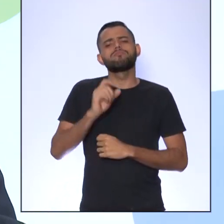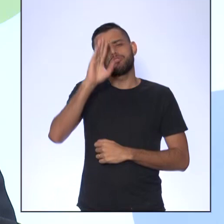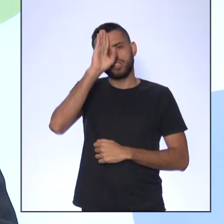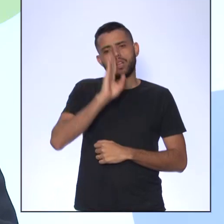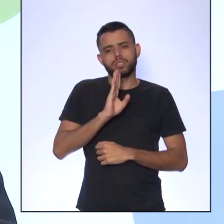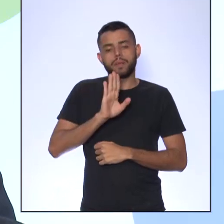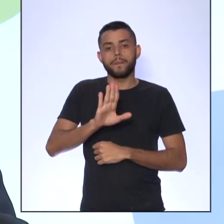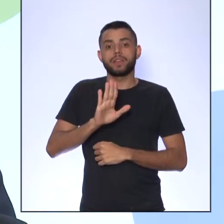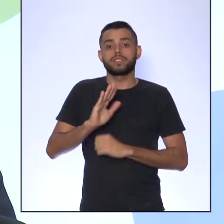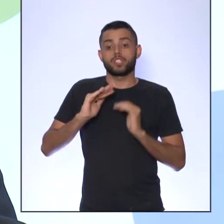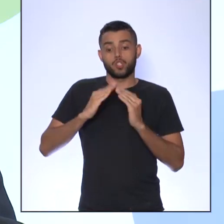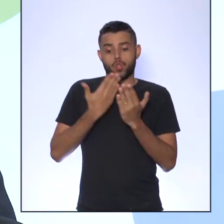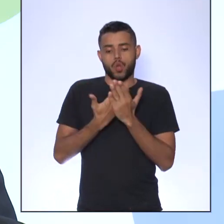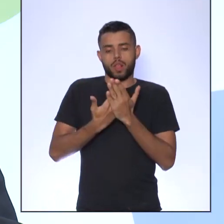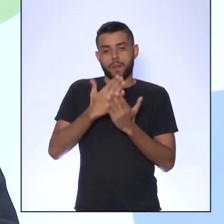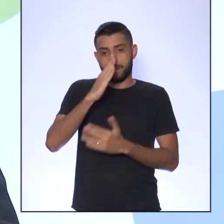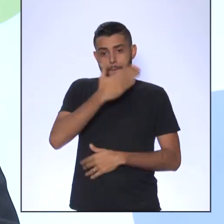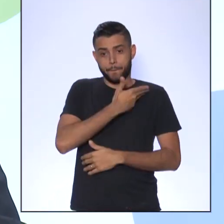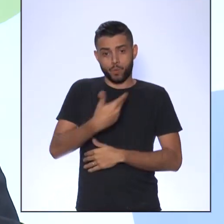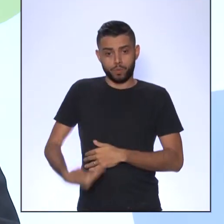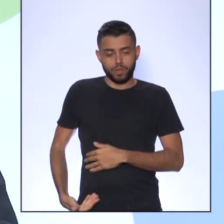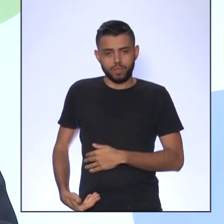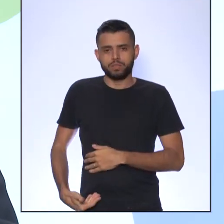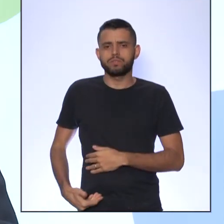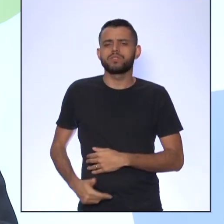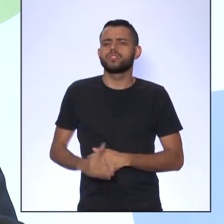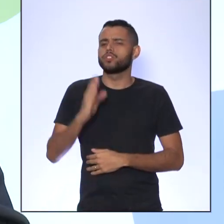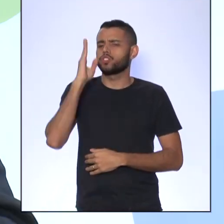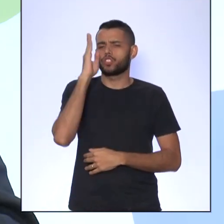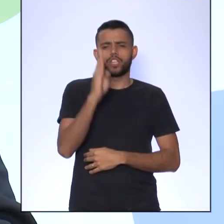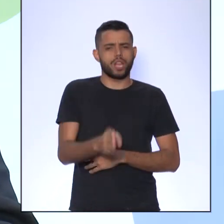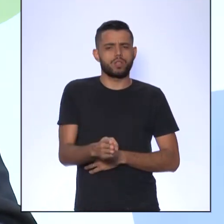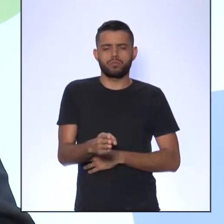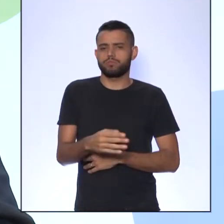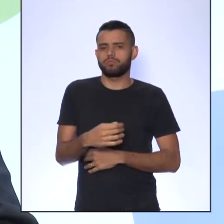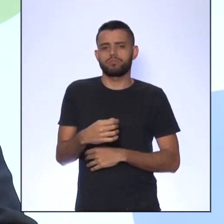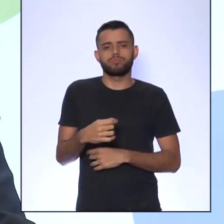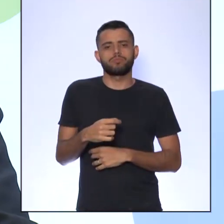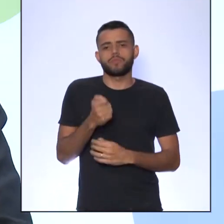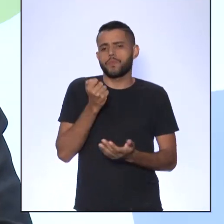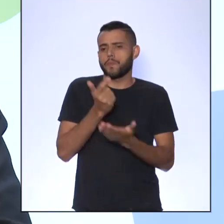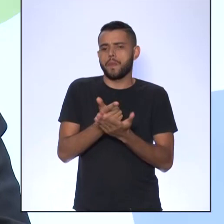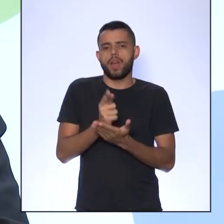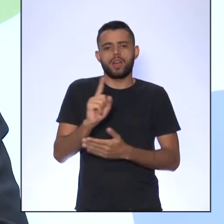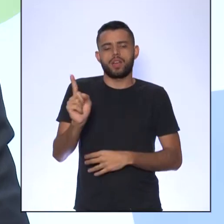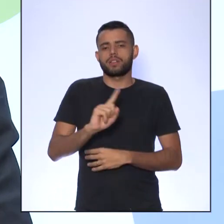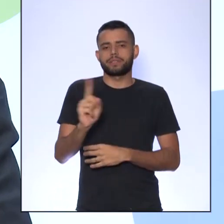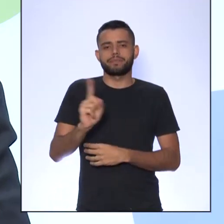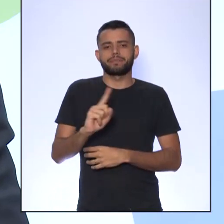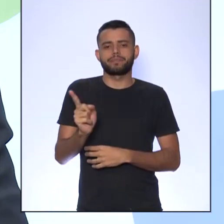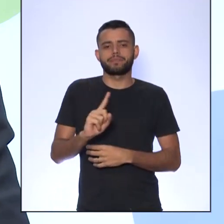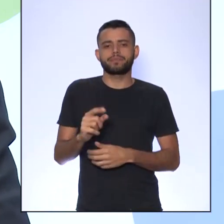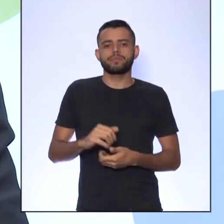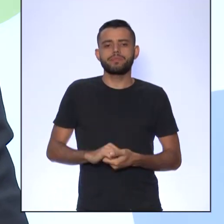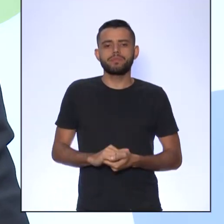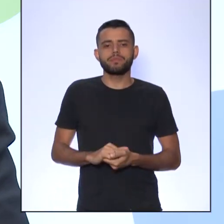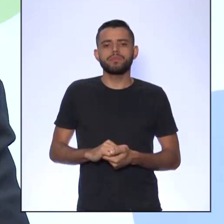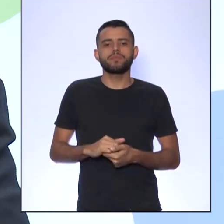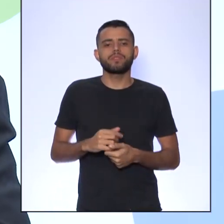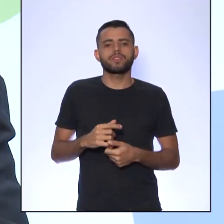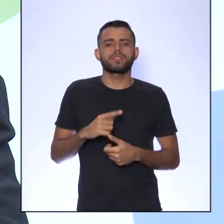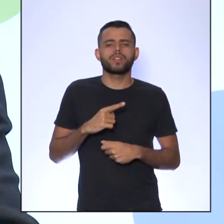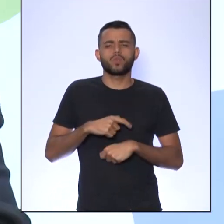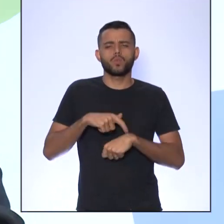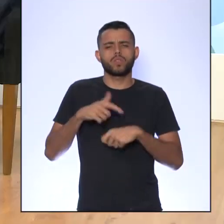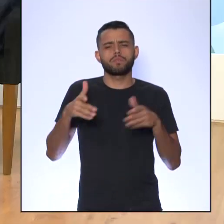educação pública, aluno de escola pública, o INEP determinou que não vai pagar a taxa de inscrição, deu um prazo de